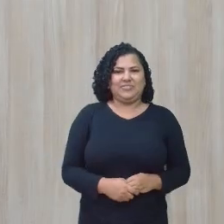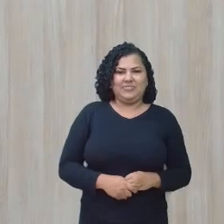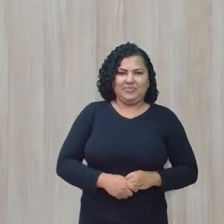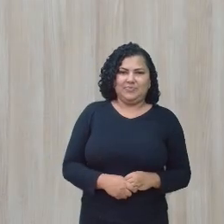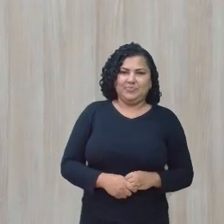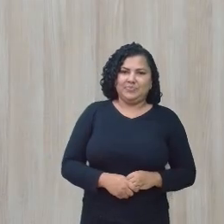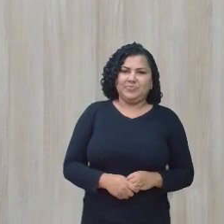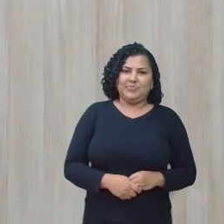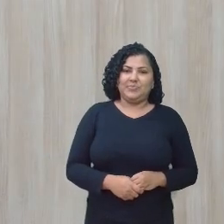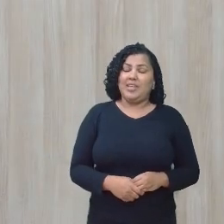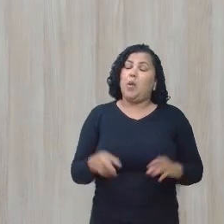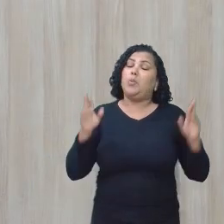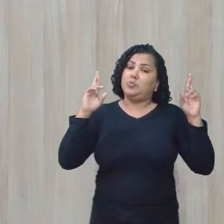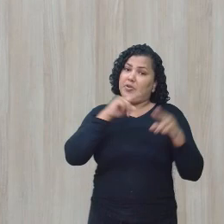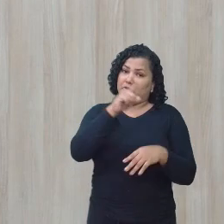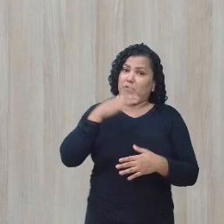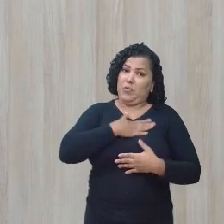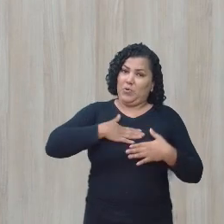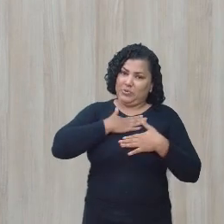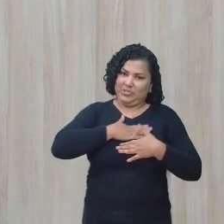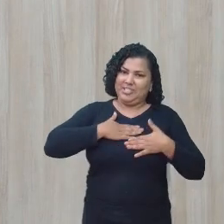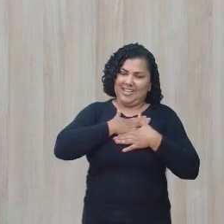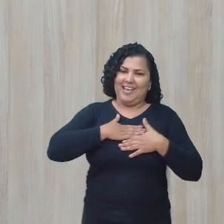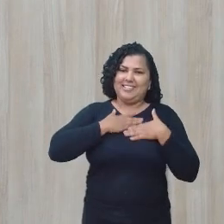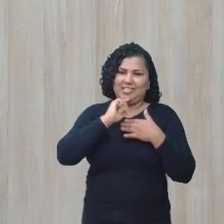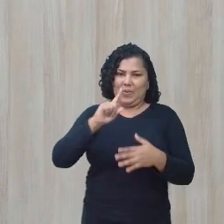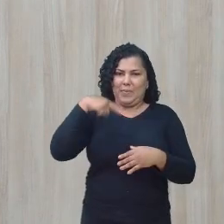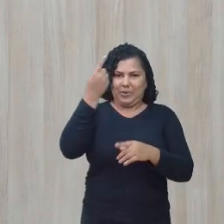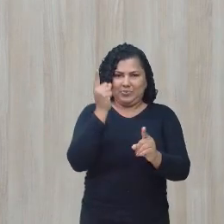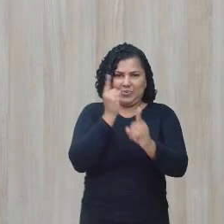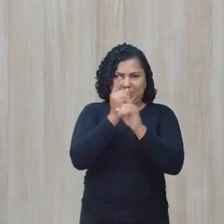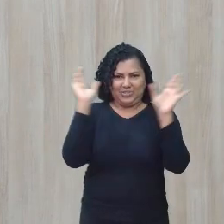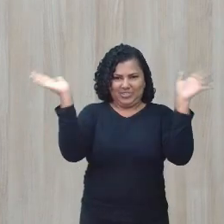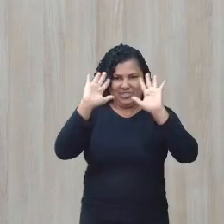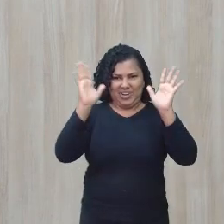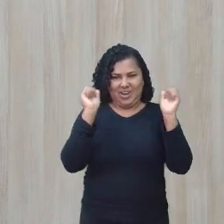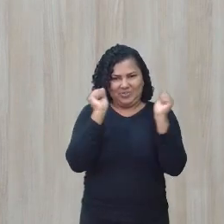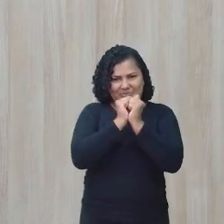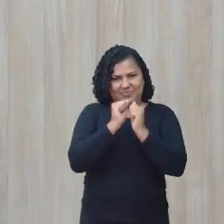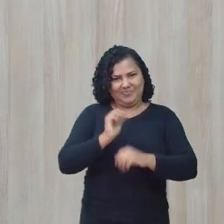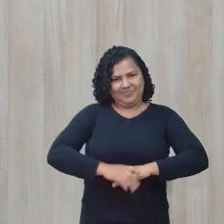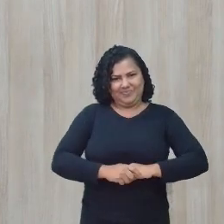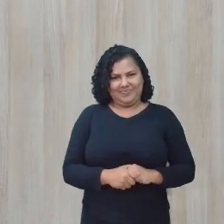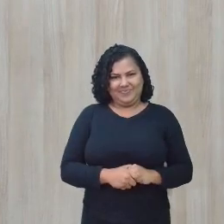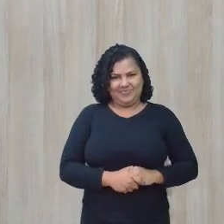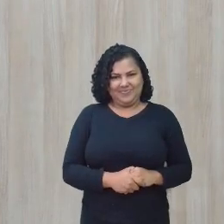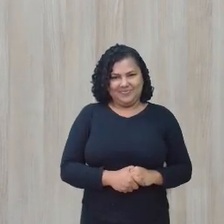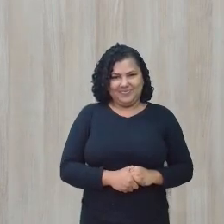Eu espero que vocês tenham gostado da aula. Nós nos vemos no próximo encontro. Tamo junto. Valeu!